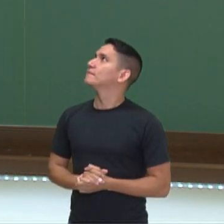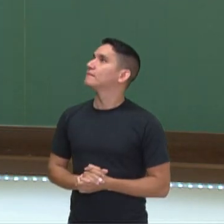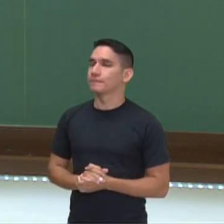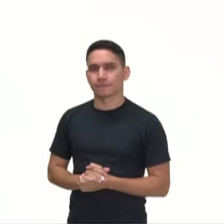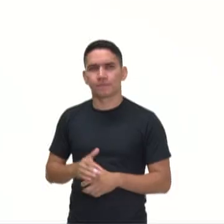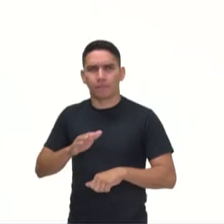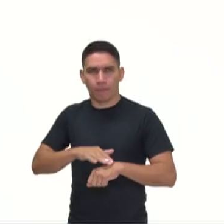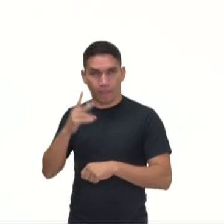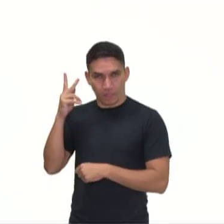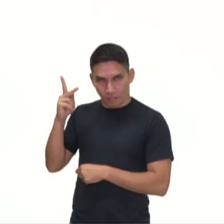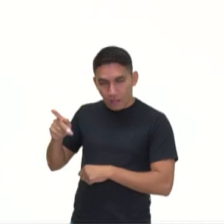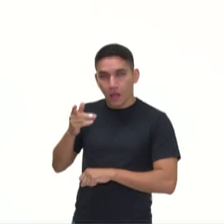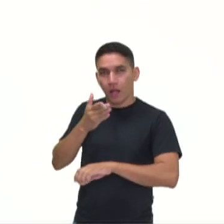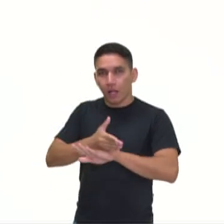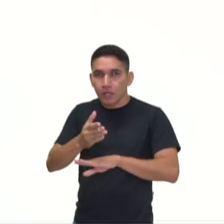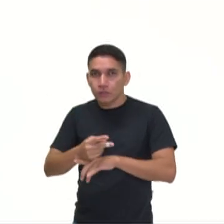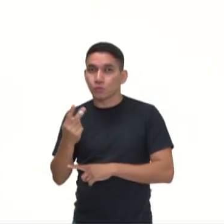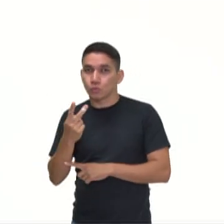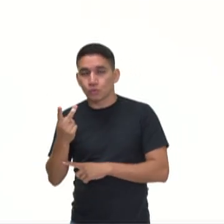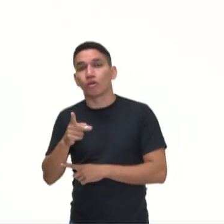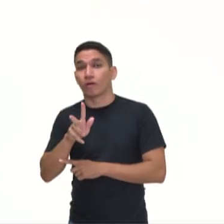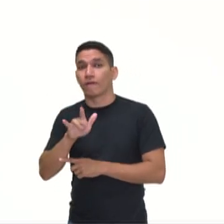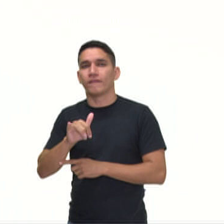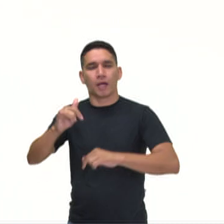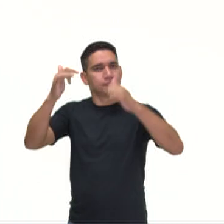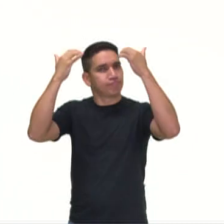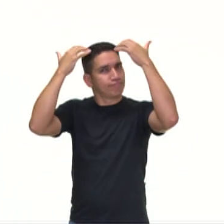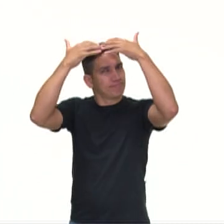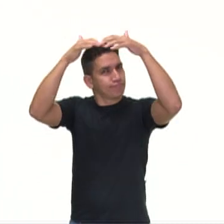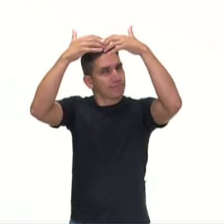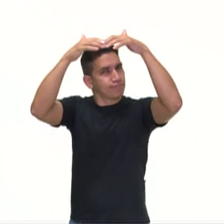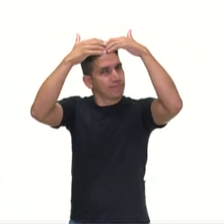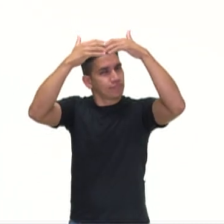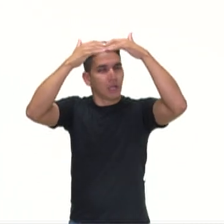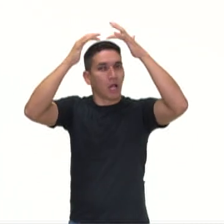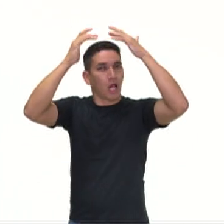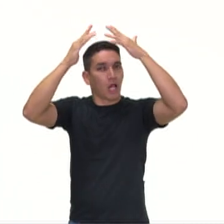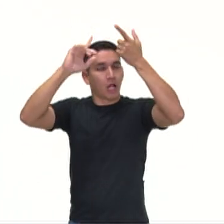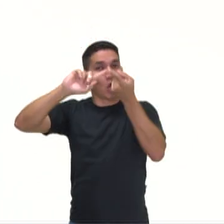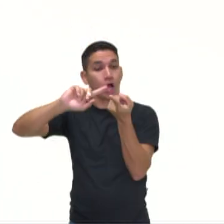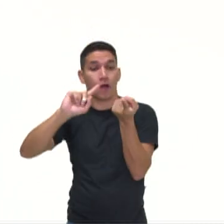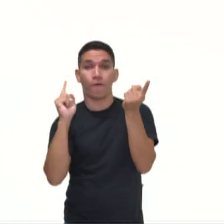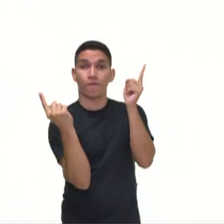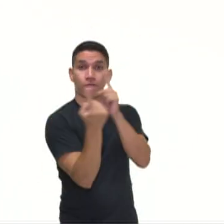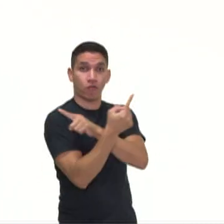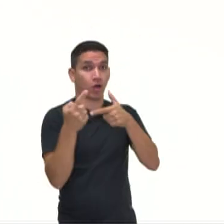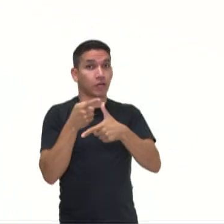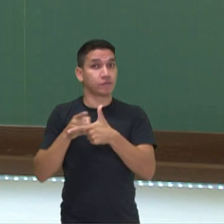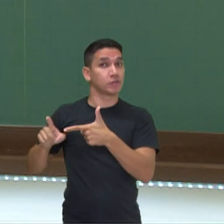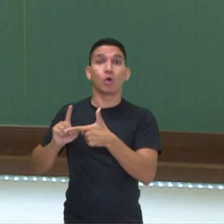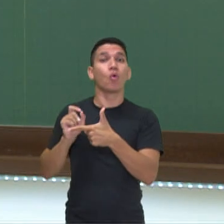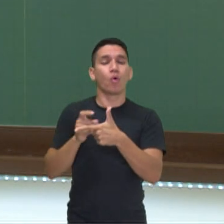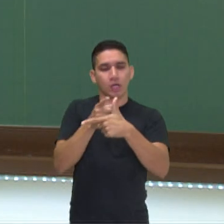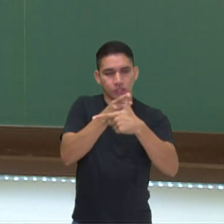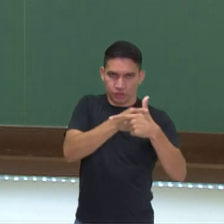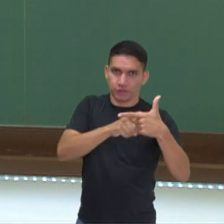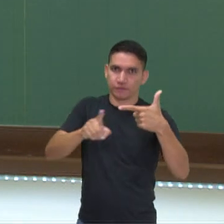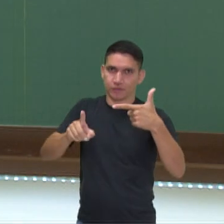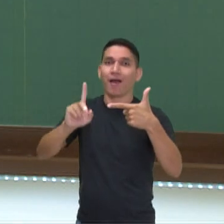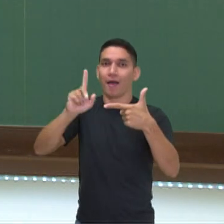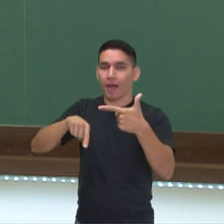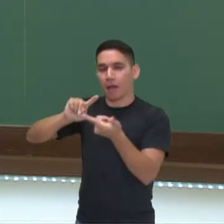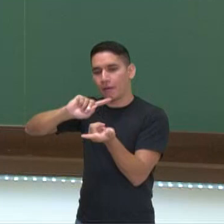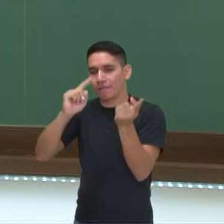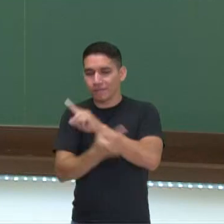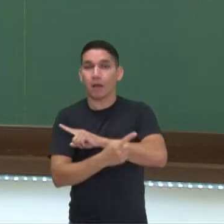no praticando dois vocês vão ter que pensar na operação inversa a divisão isso mesmo